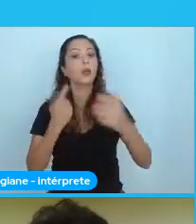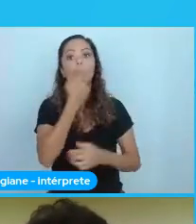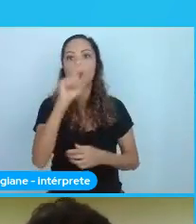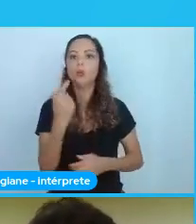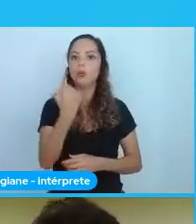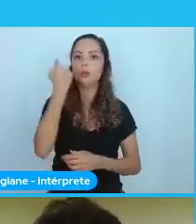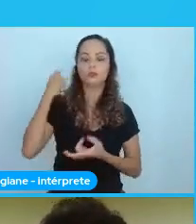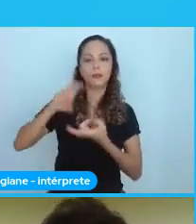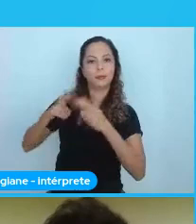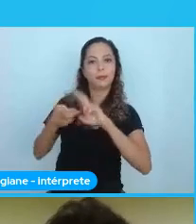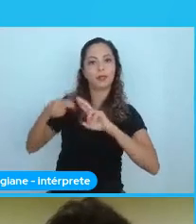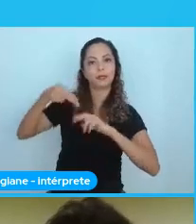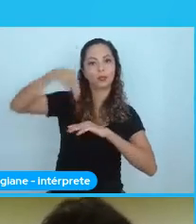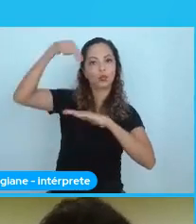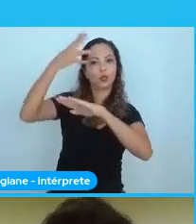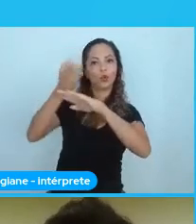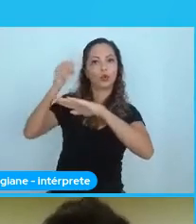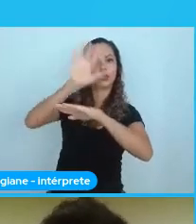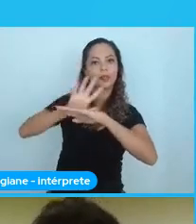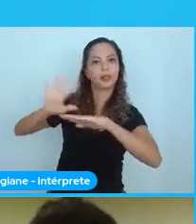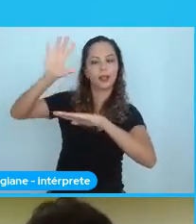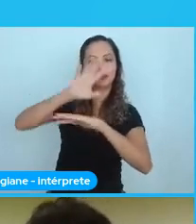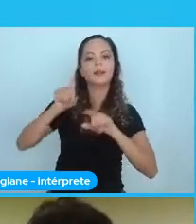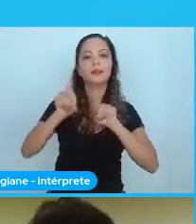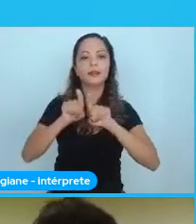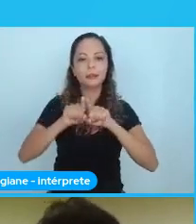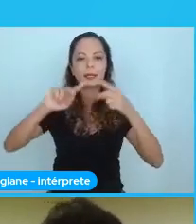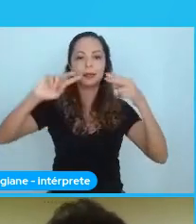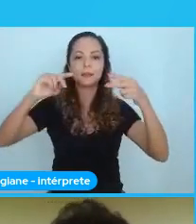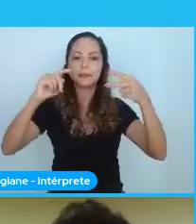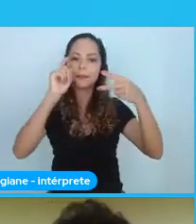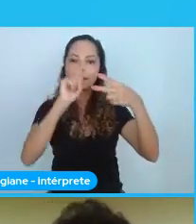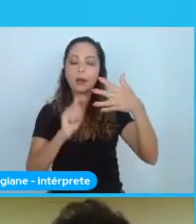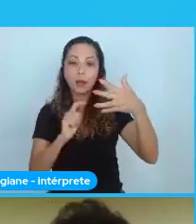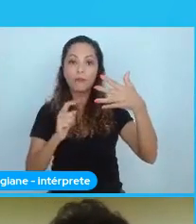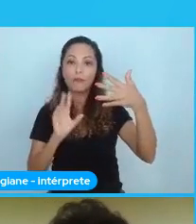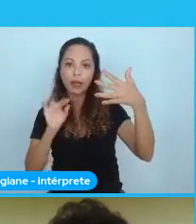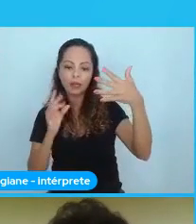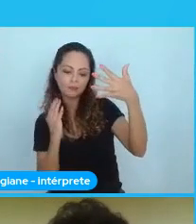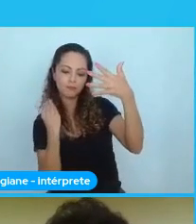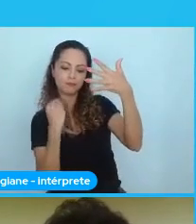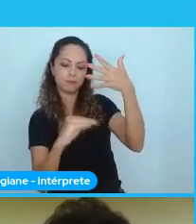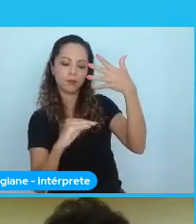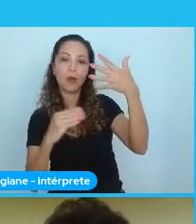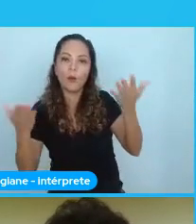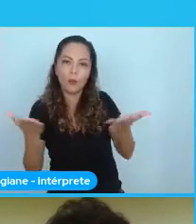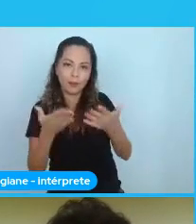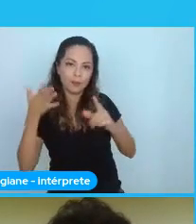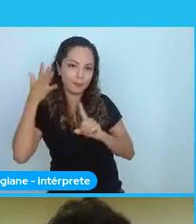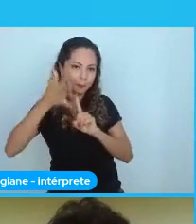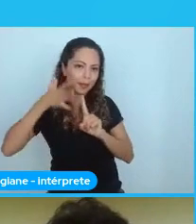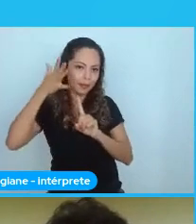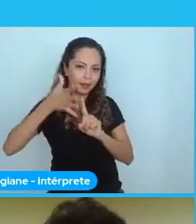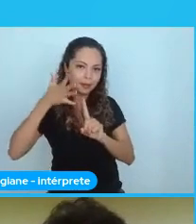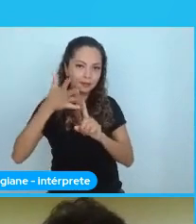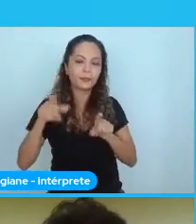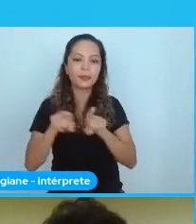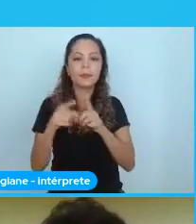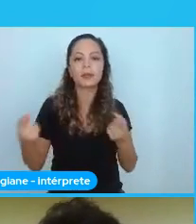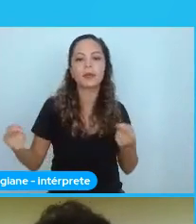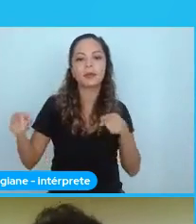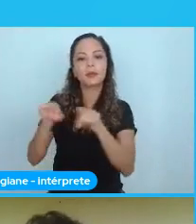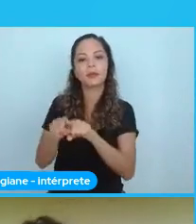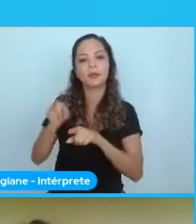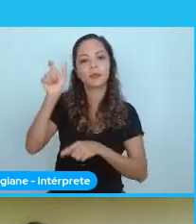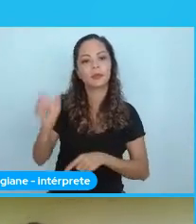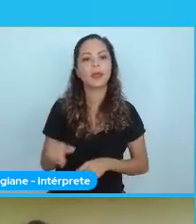mais atualizado. E falta o link também para o código dessa palestra, mas já vou botar. Pietro Baptiste é minha dupla com meu brother